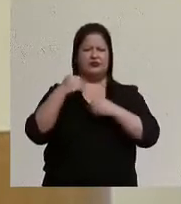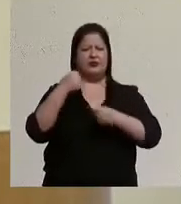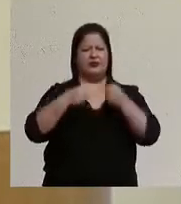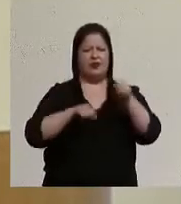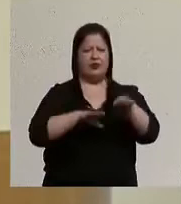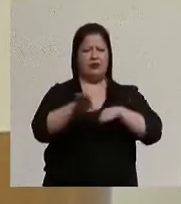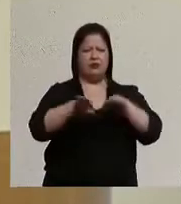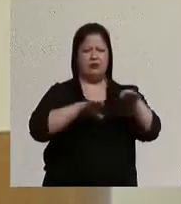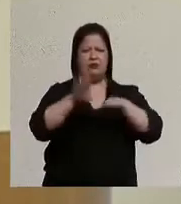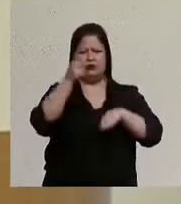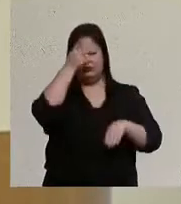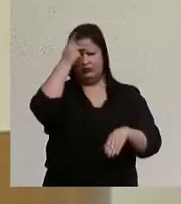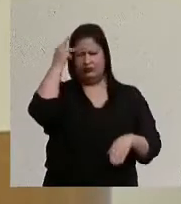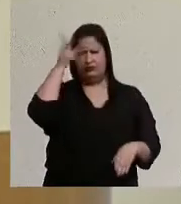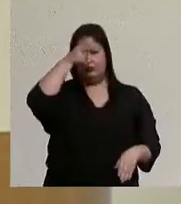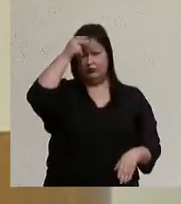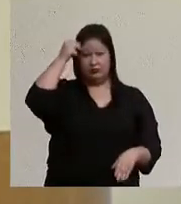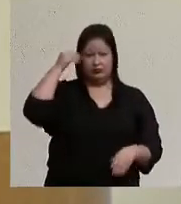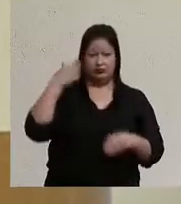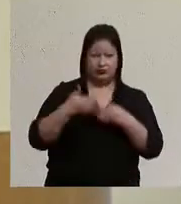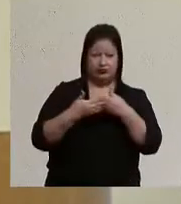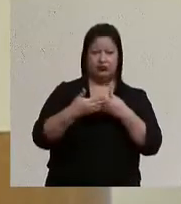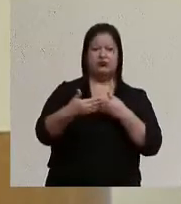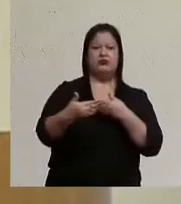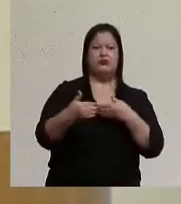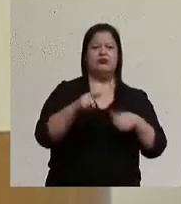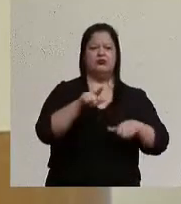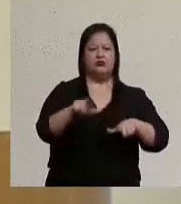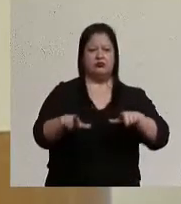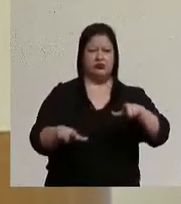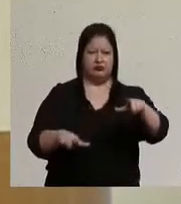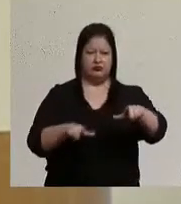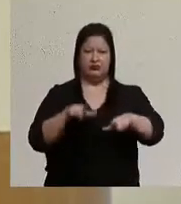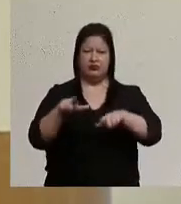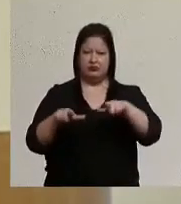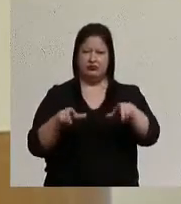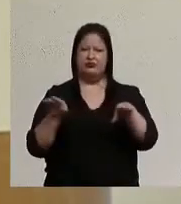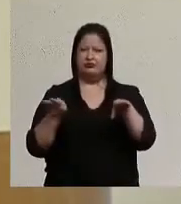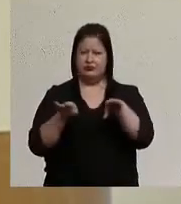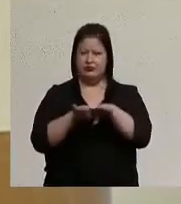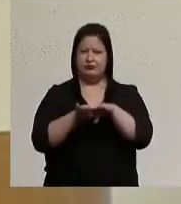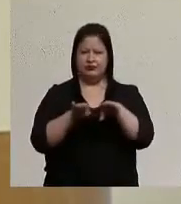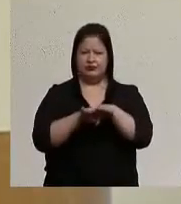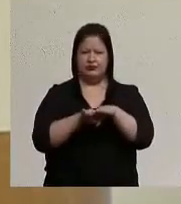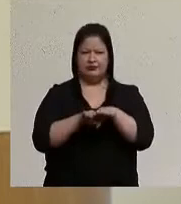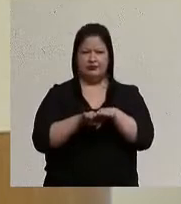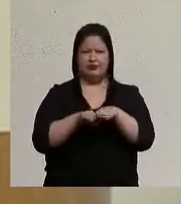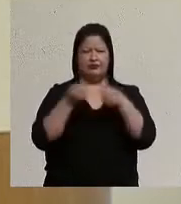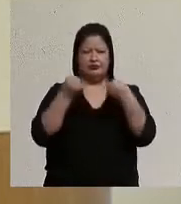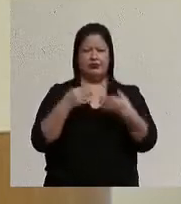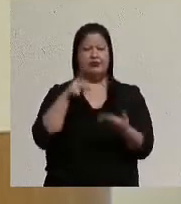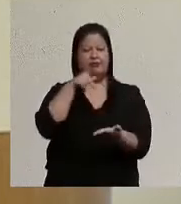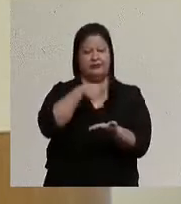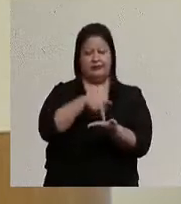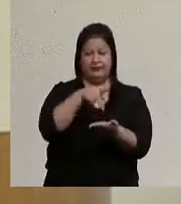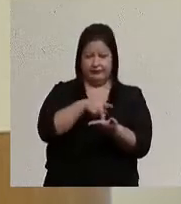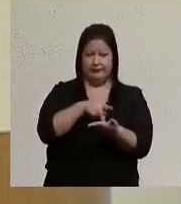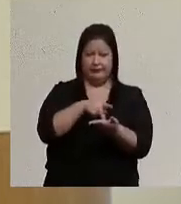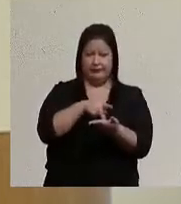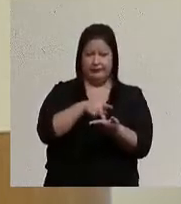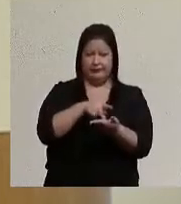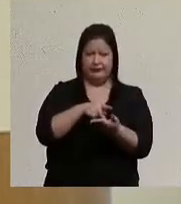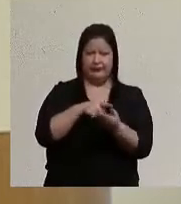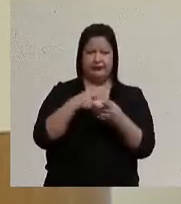urbana e o prefeito Marcos estão inventando oportunidade continuidade no trabalho são com a verdade vereador